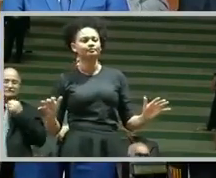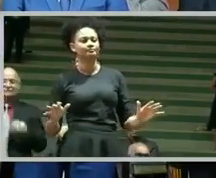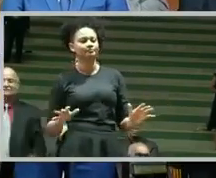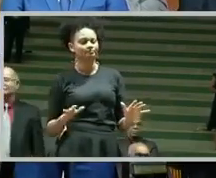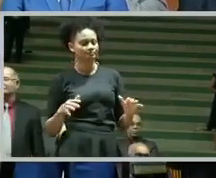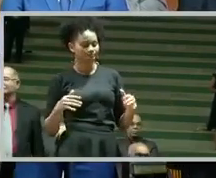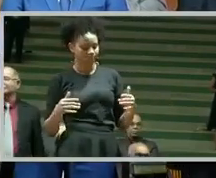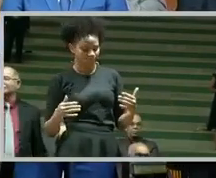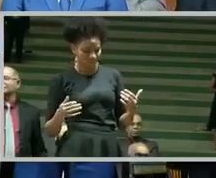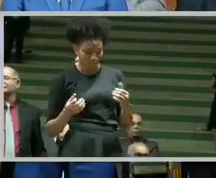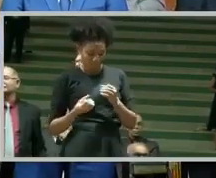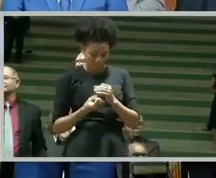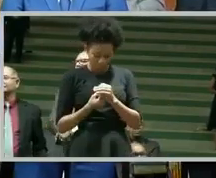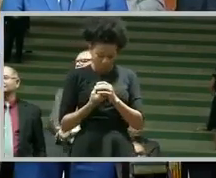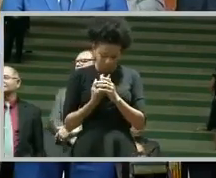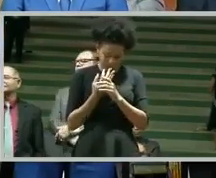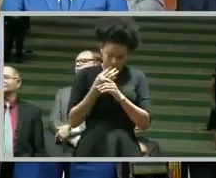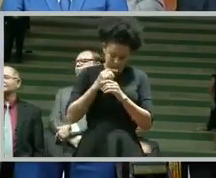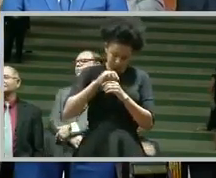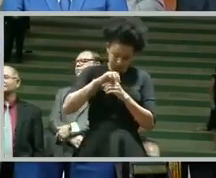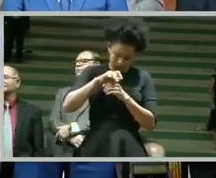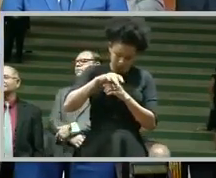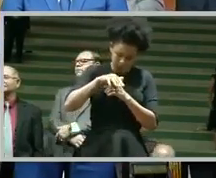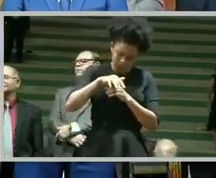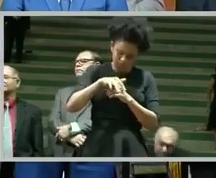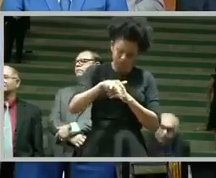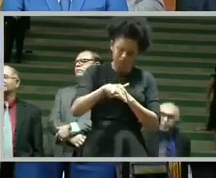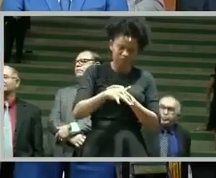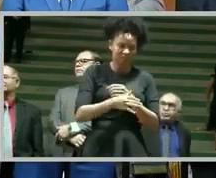A fonte dessa alegria está aqui.